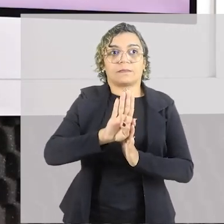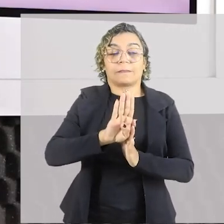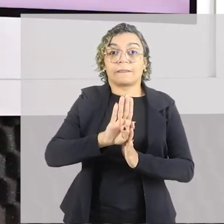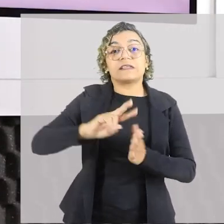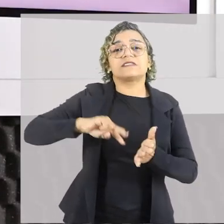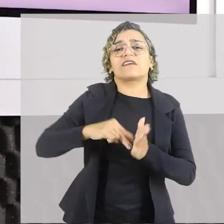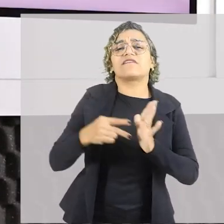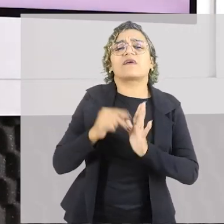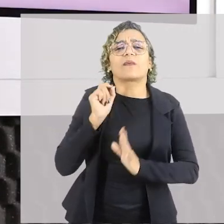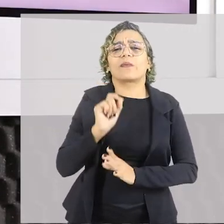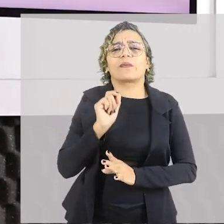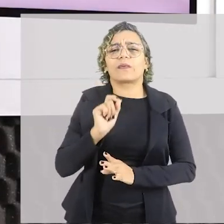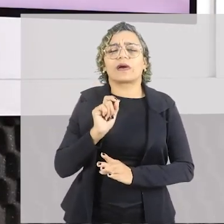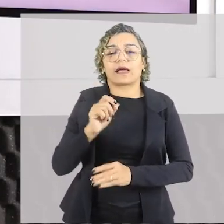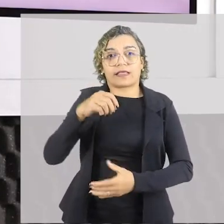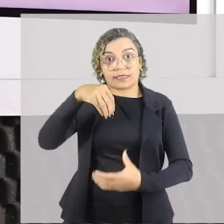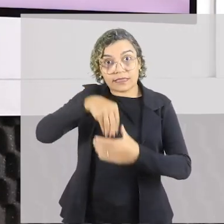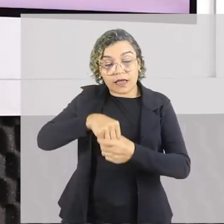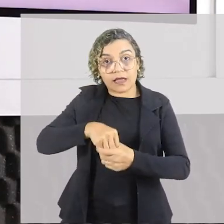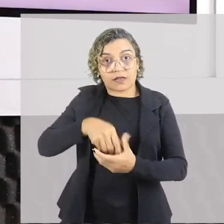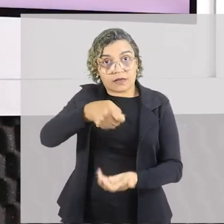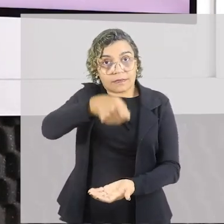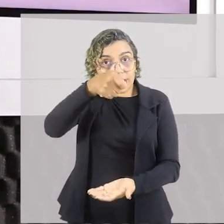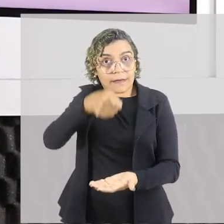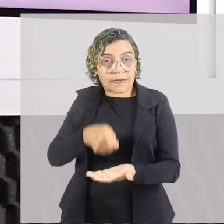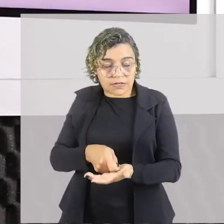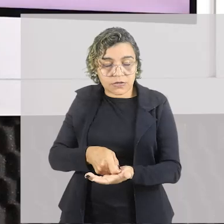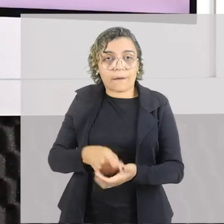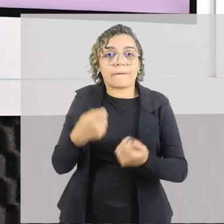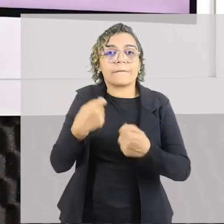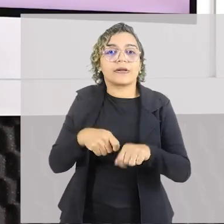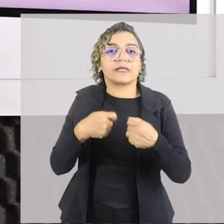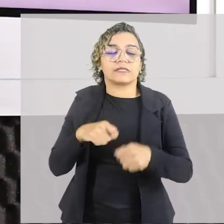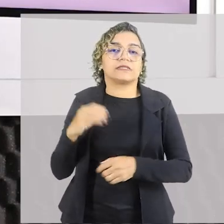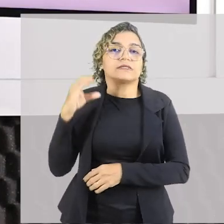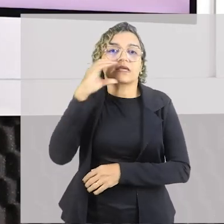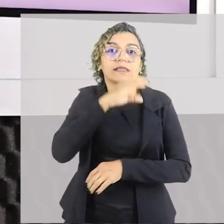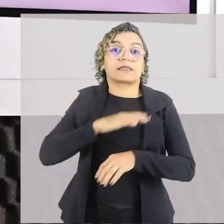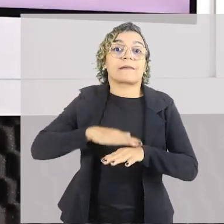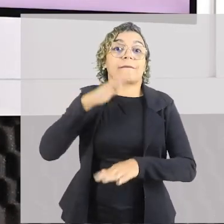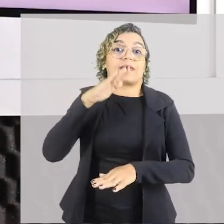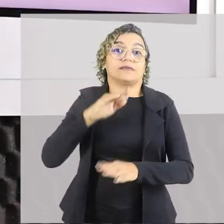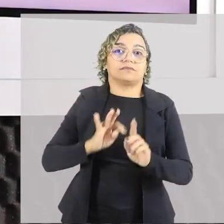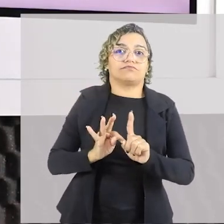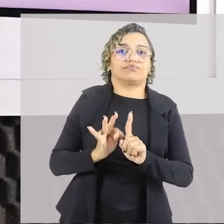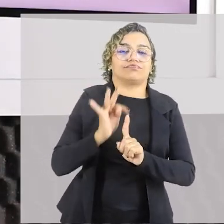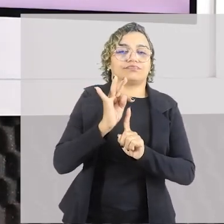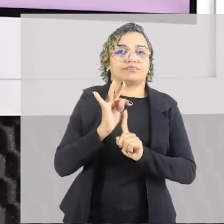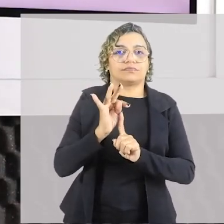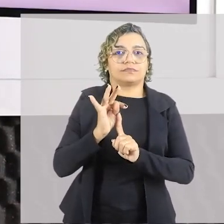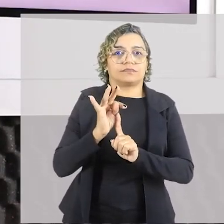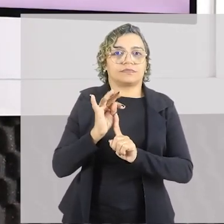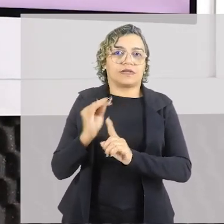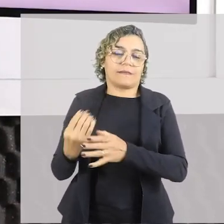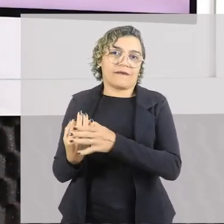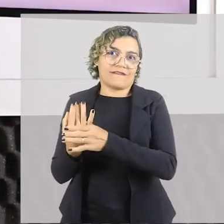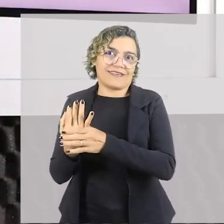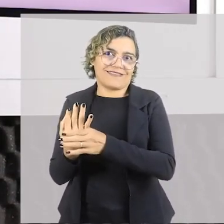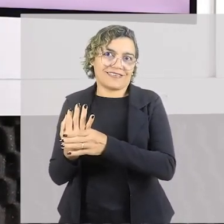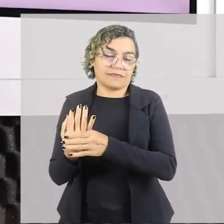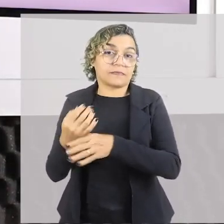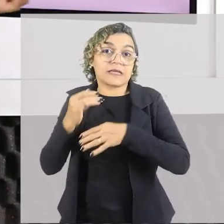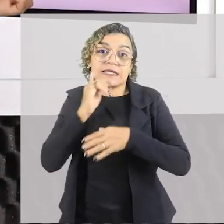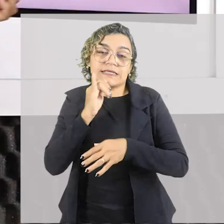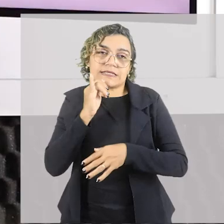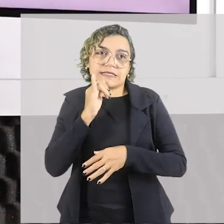Isso quer dizer o quê, Daniel? Que dentro da panela de pressão, eu preciso esquentar mais para poder ferver. Olha,